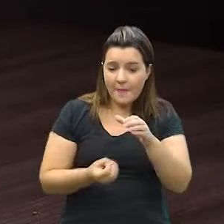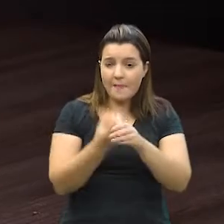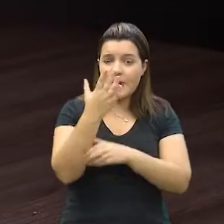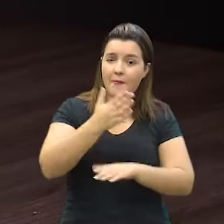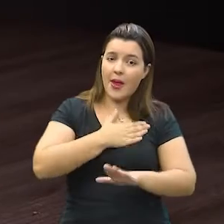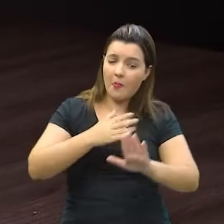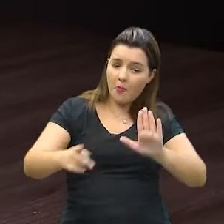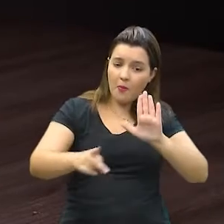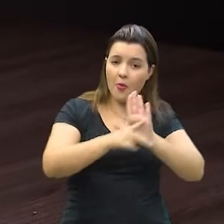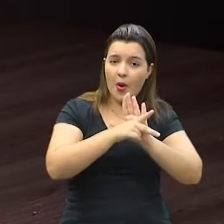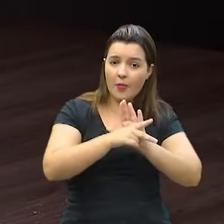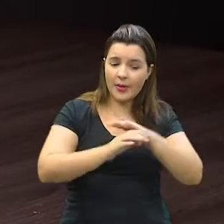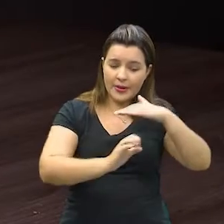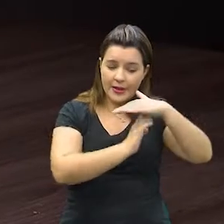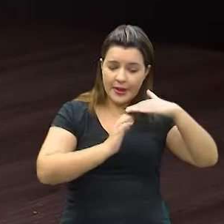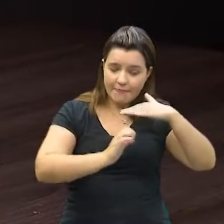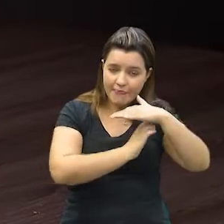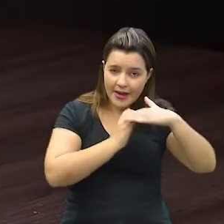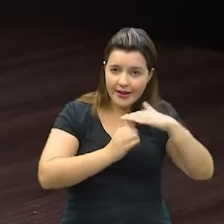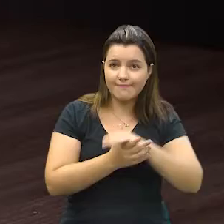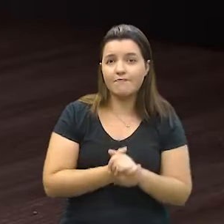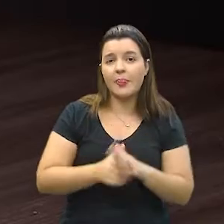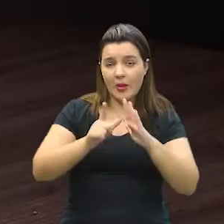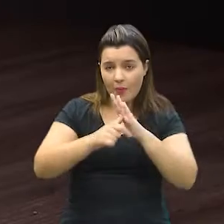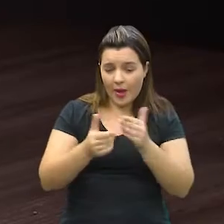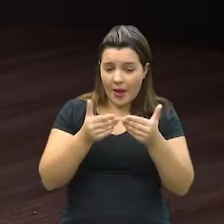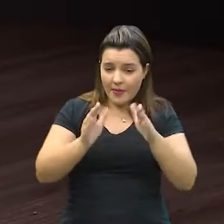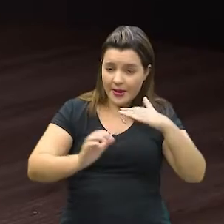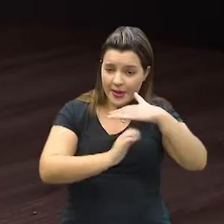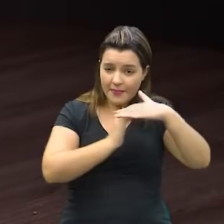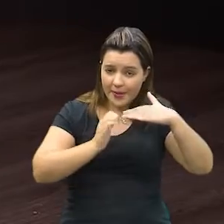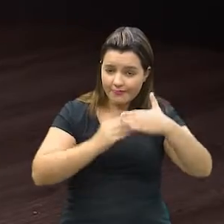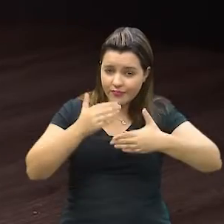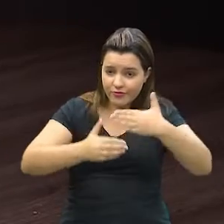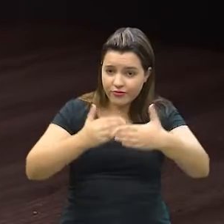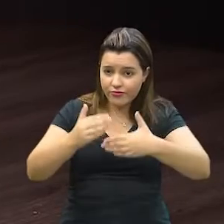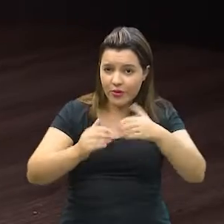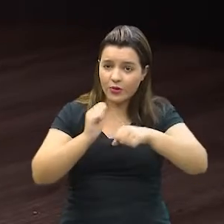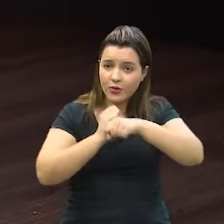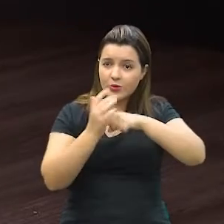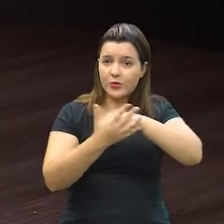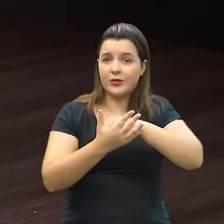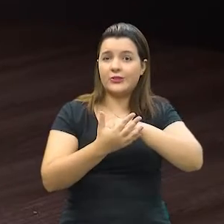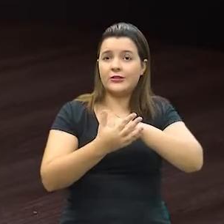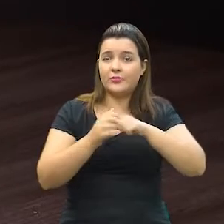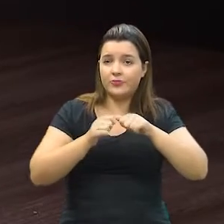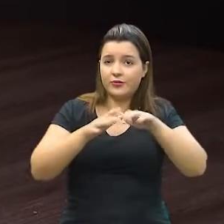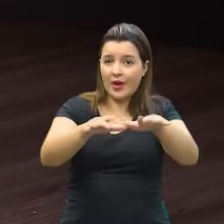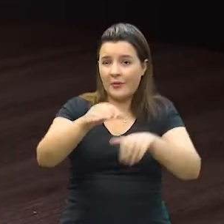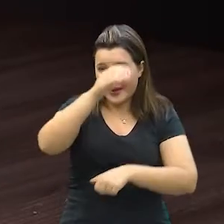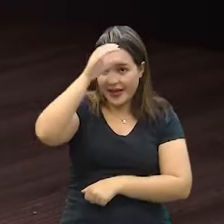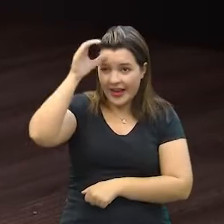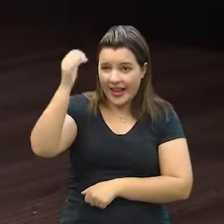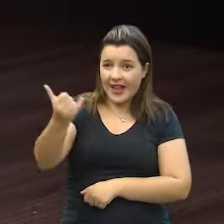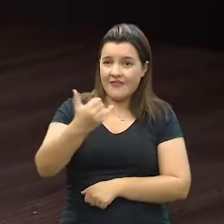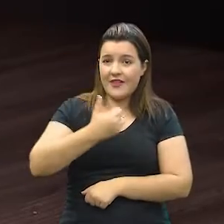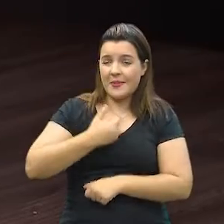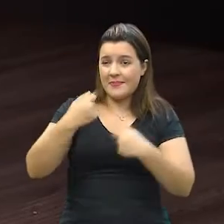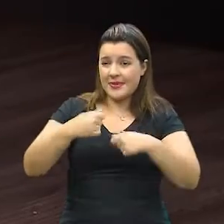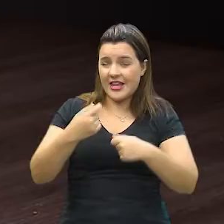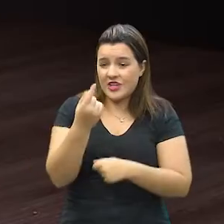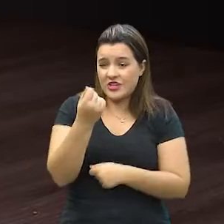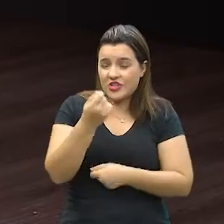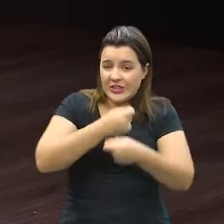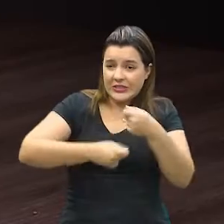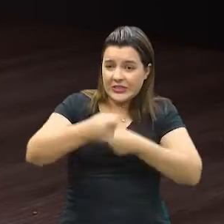voltando naquele momento em que o cliente chegou para você e disse: eu preciso reduzir custos. E aí, como você trabalhou